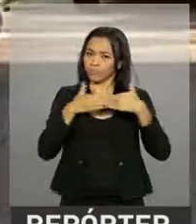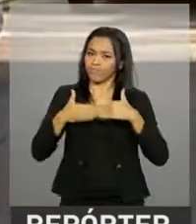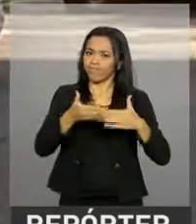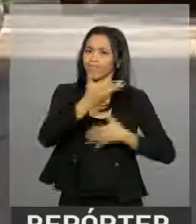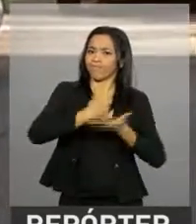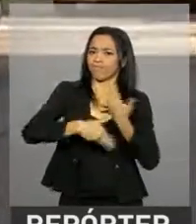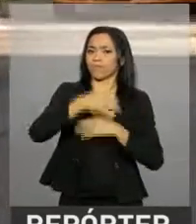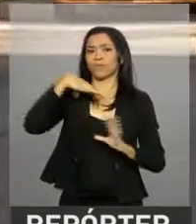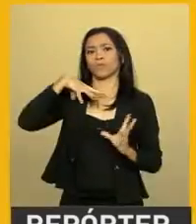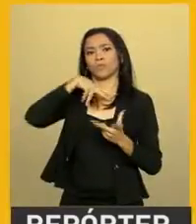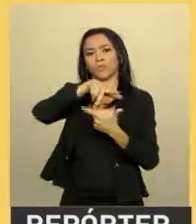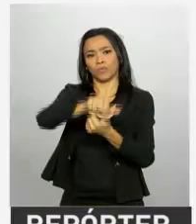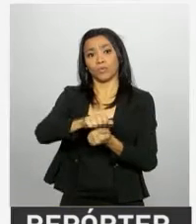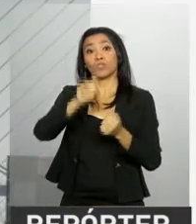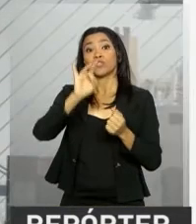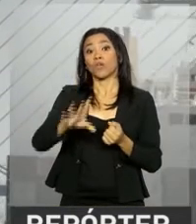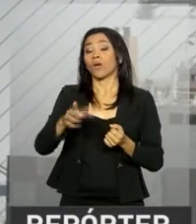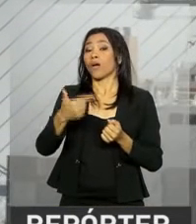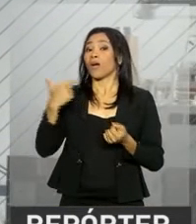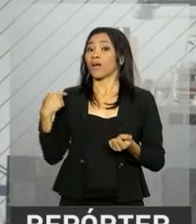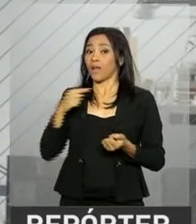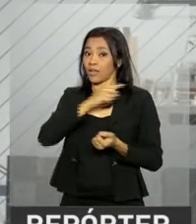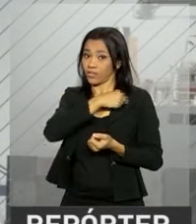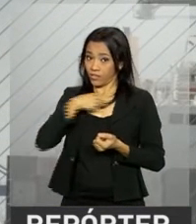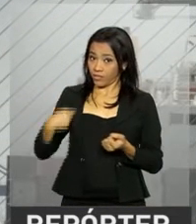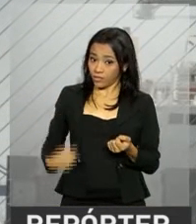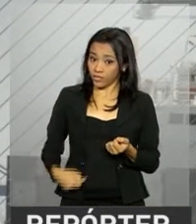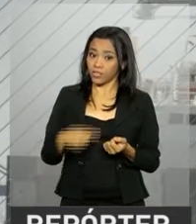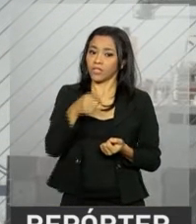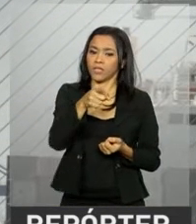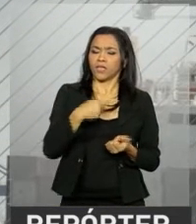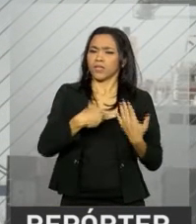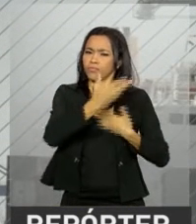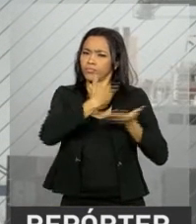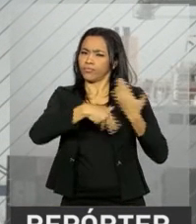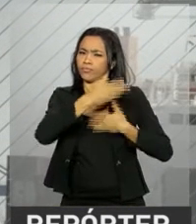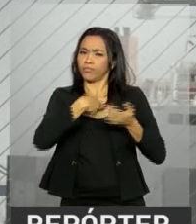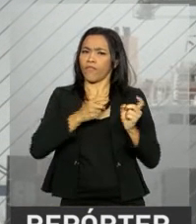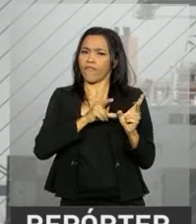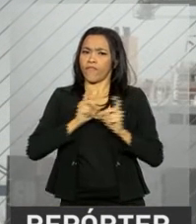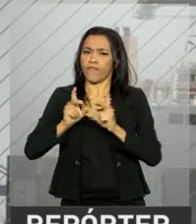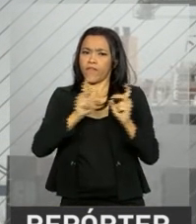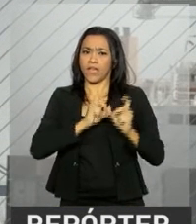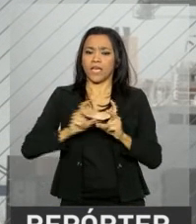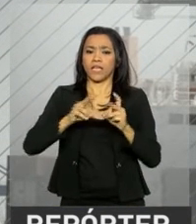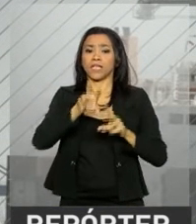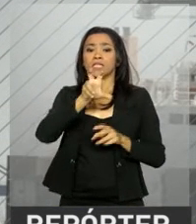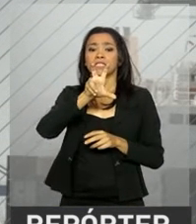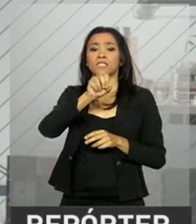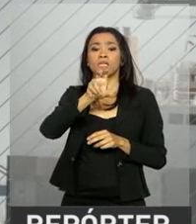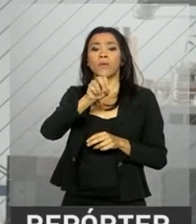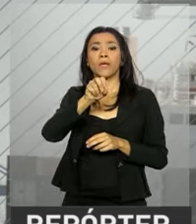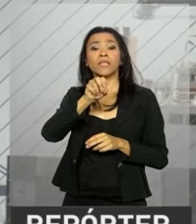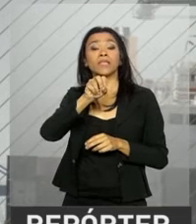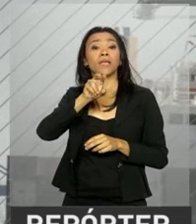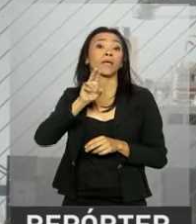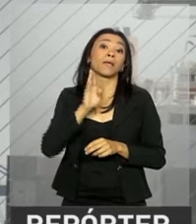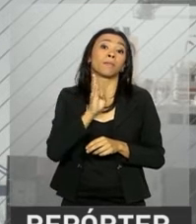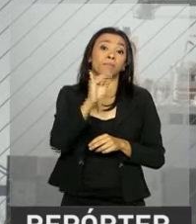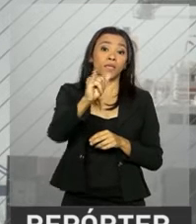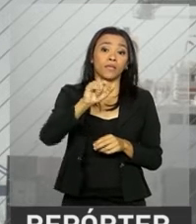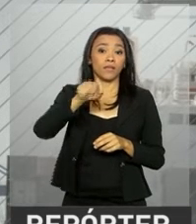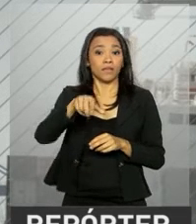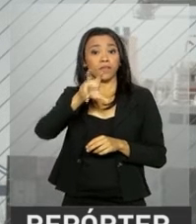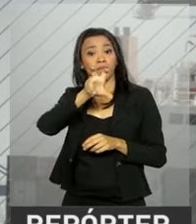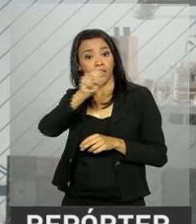só ficando atrás da china no ano passado o comércio entre os dois países movimentou os 50 milhões e meio de dólares e neste